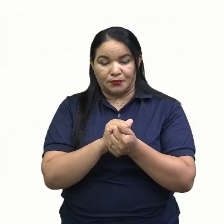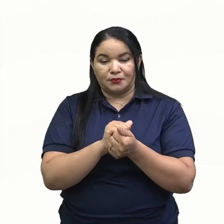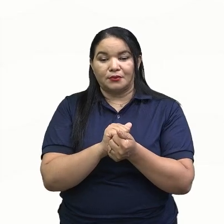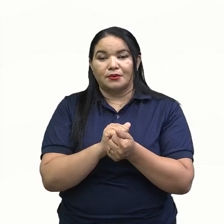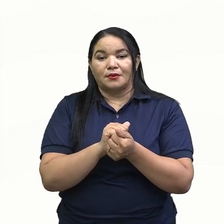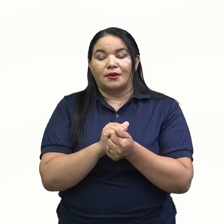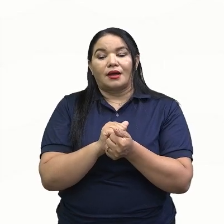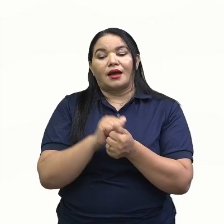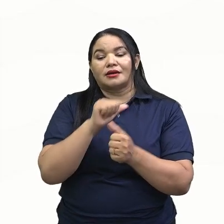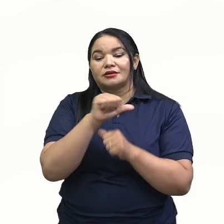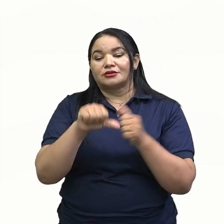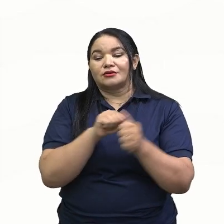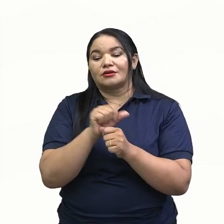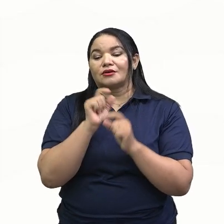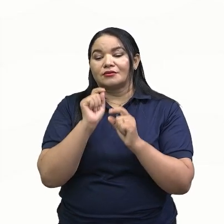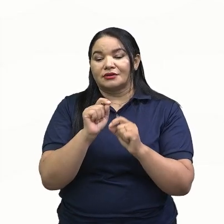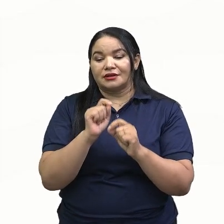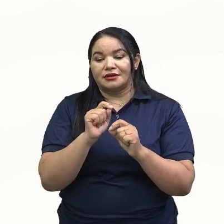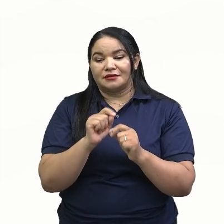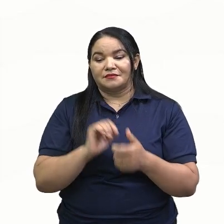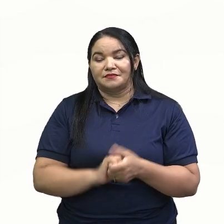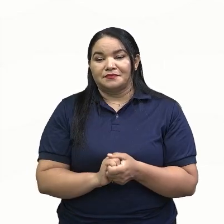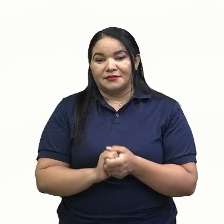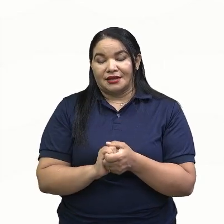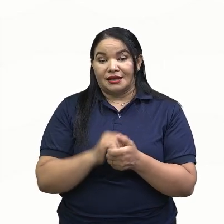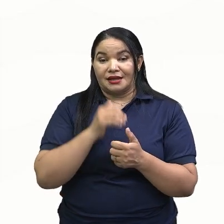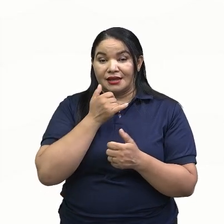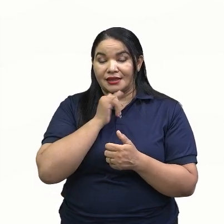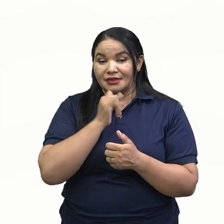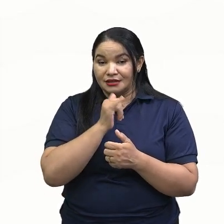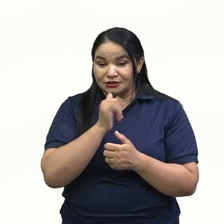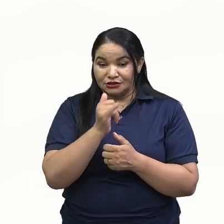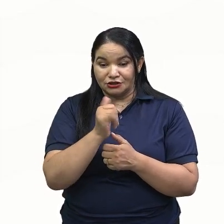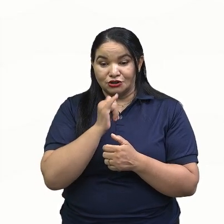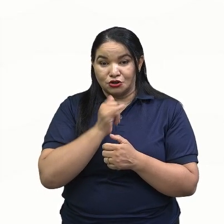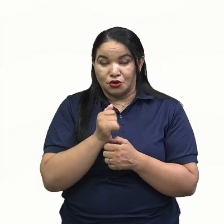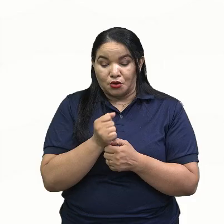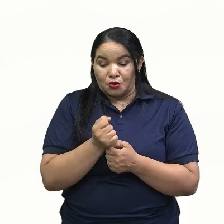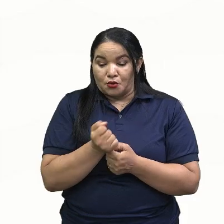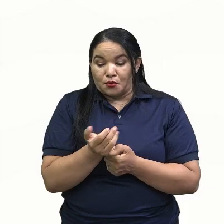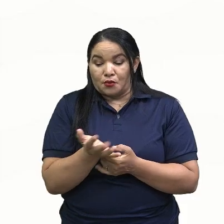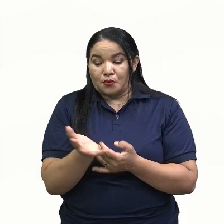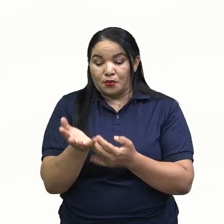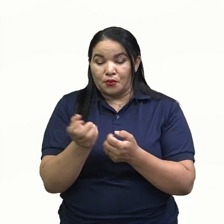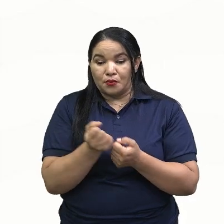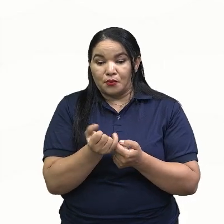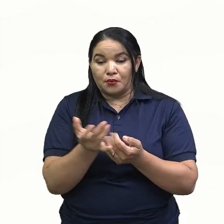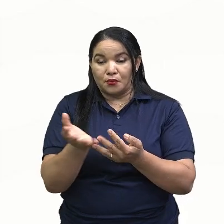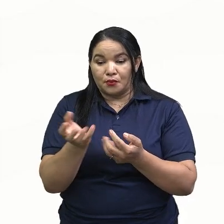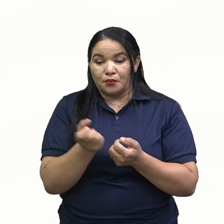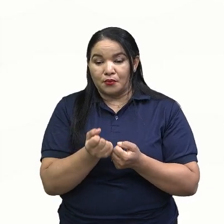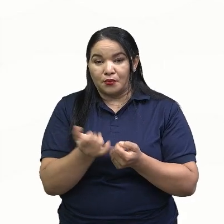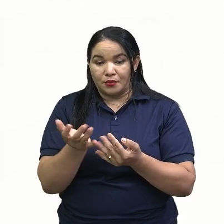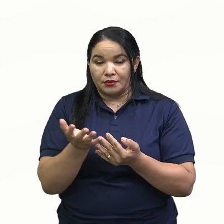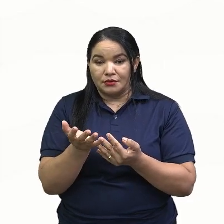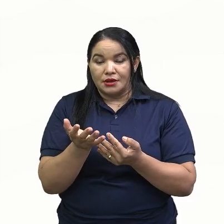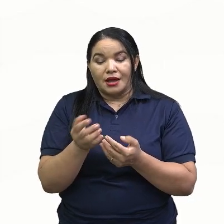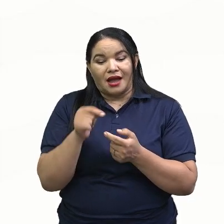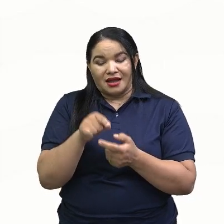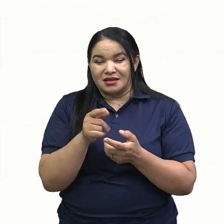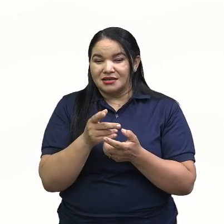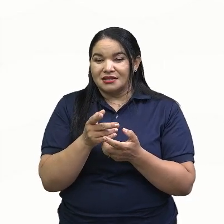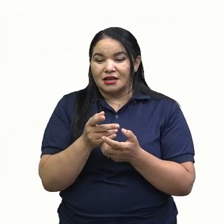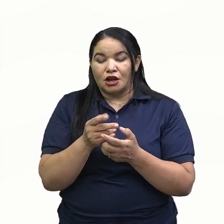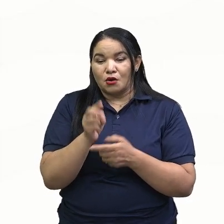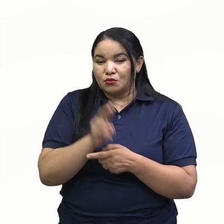aí temos uma energia dissipada, ou seja, essa energia aqui não vai ser usada nesse momento,